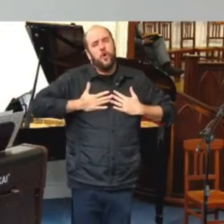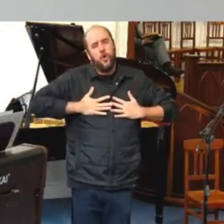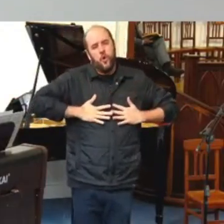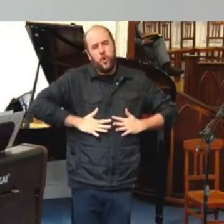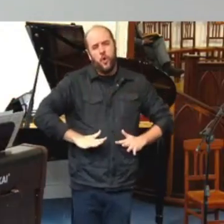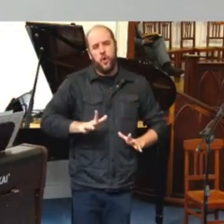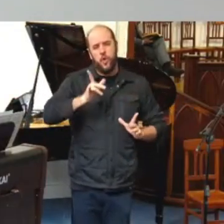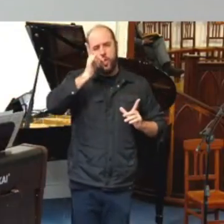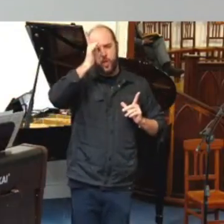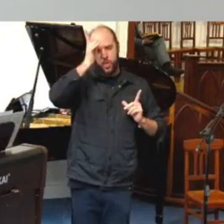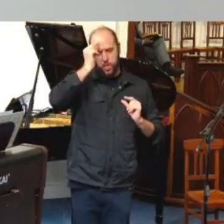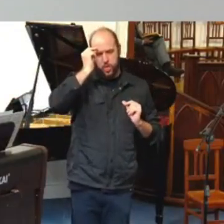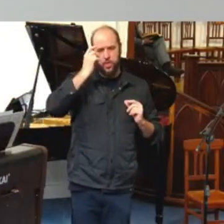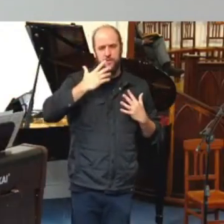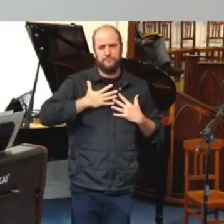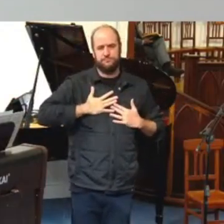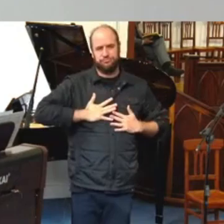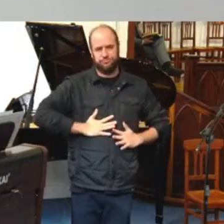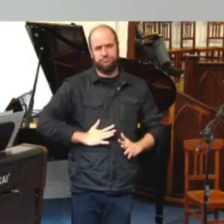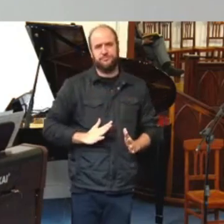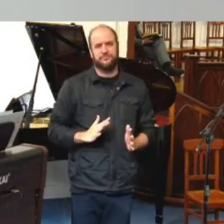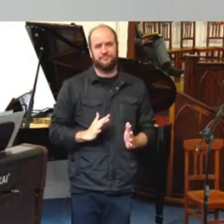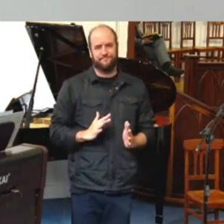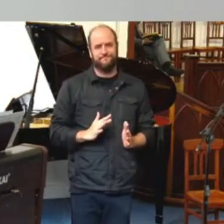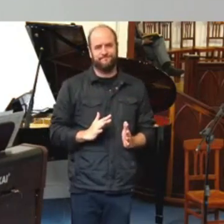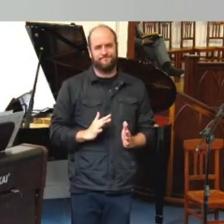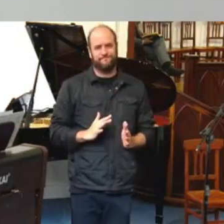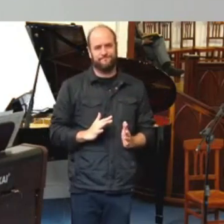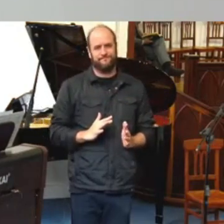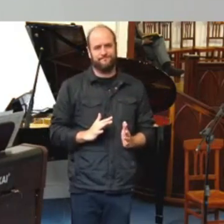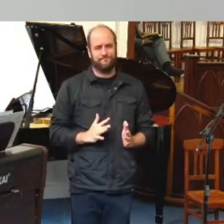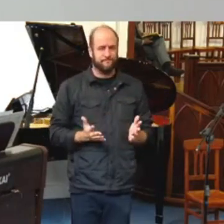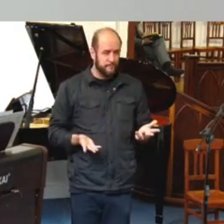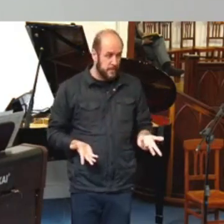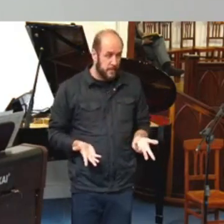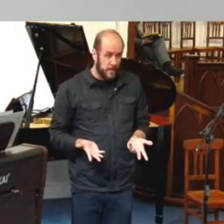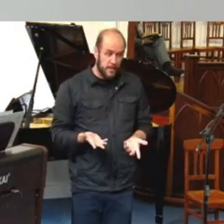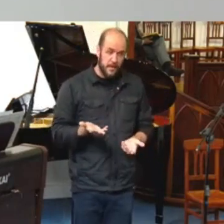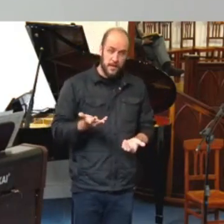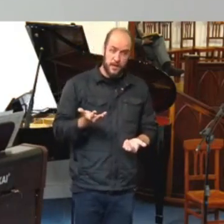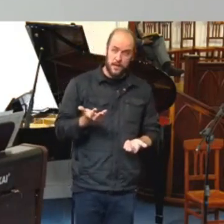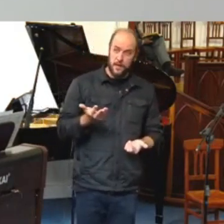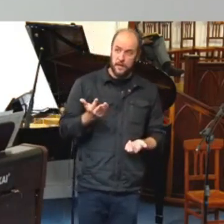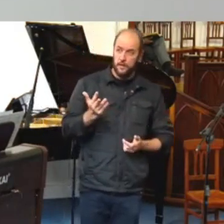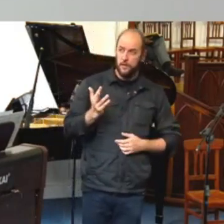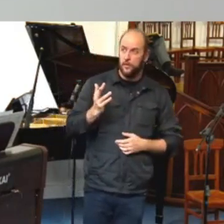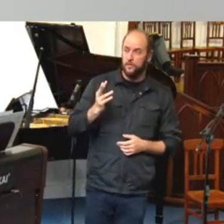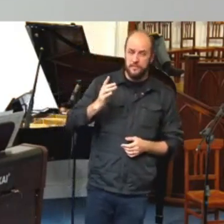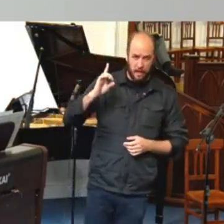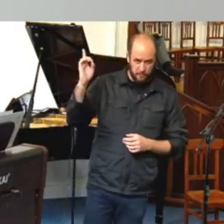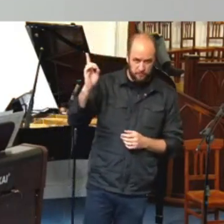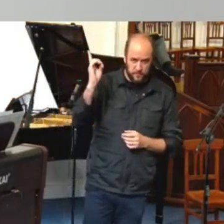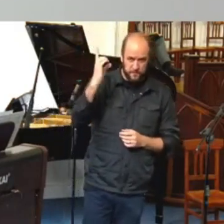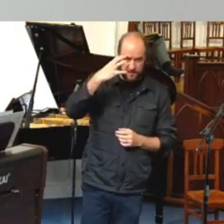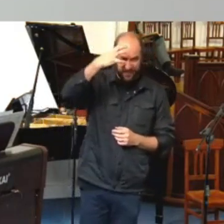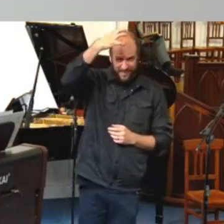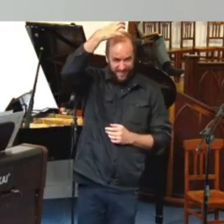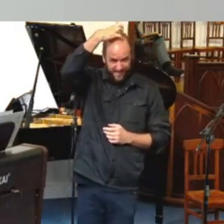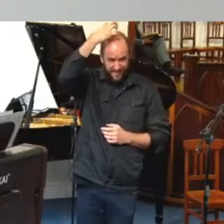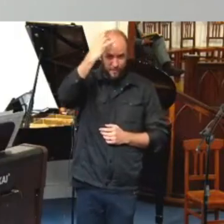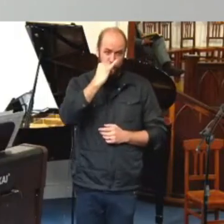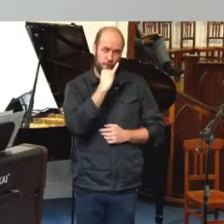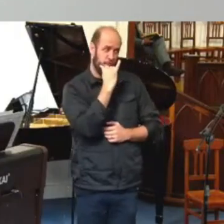certa. Por isso, como a autoridade própria que ele tinha, Davi diz aos